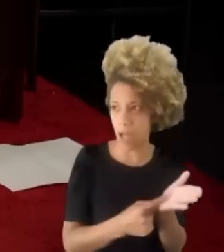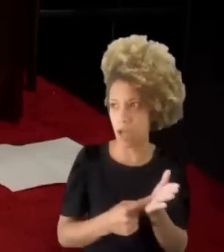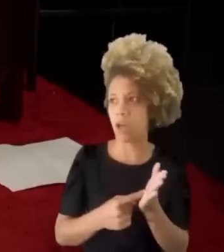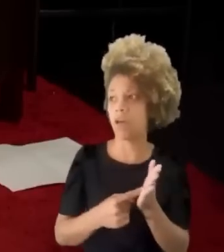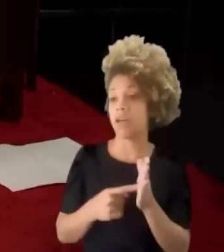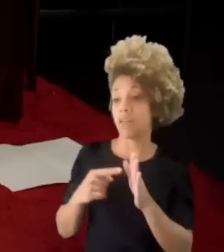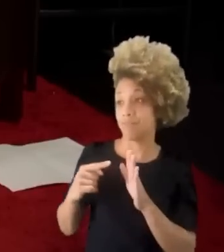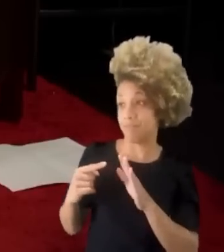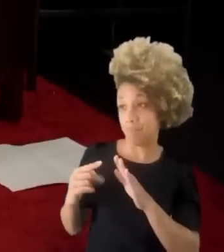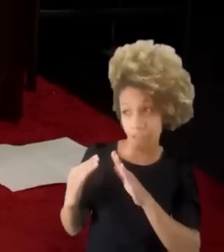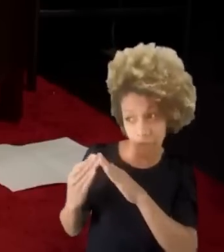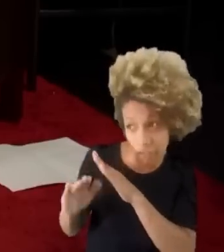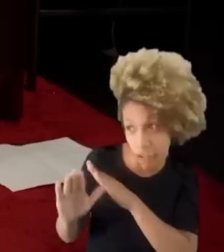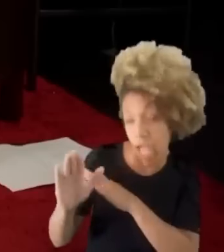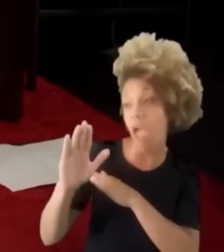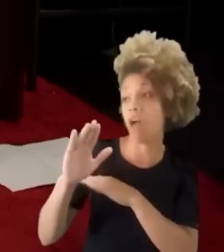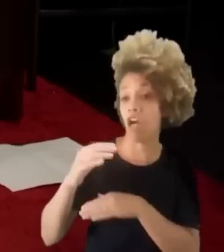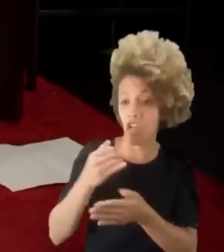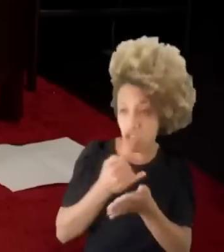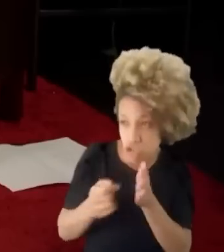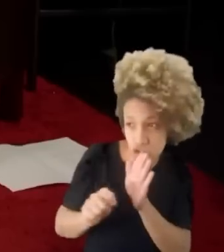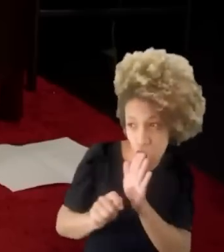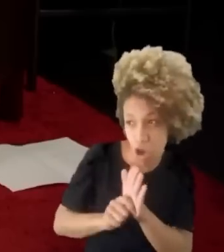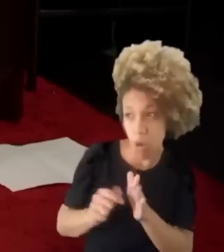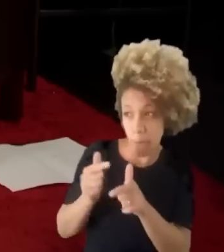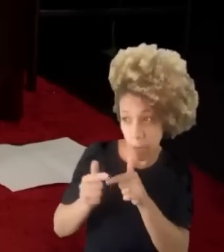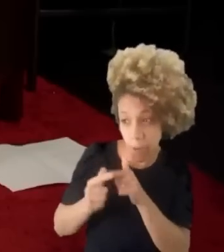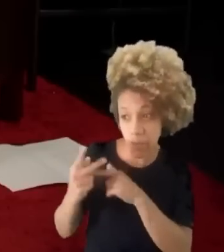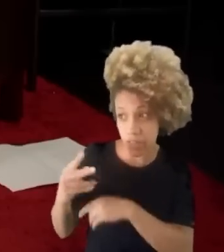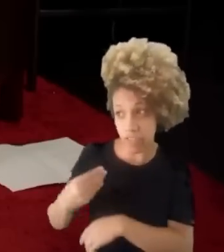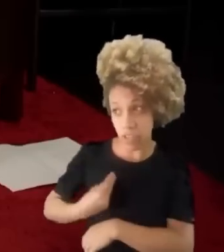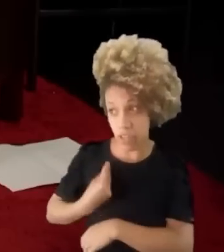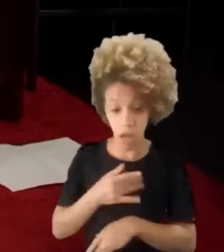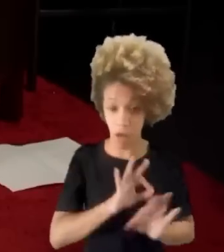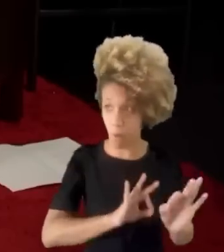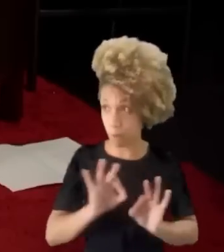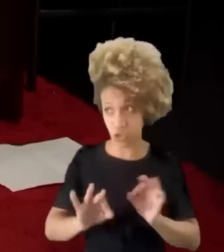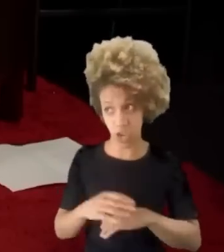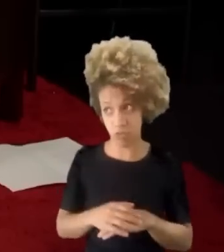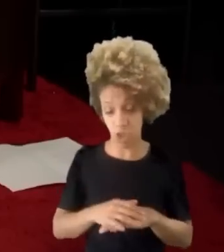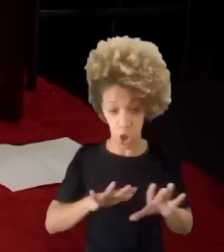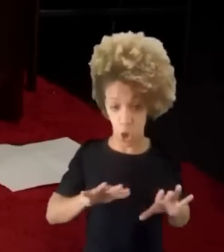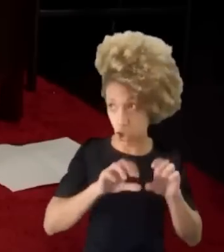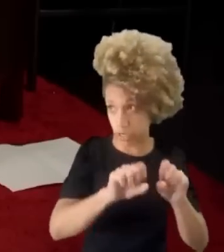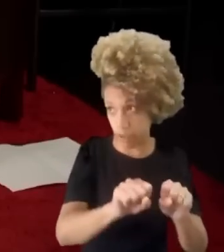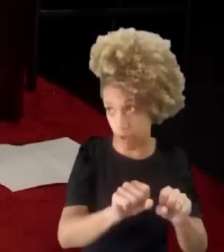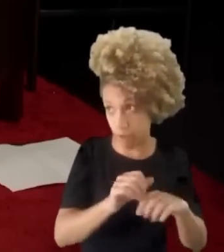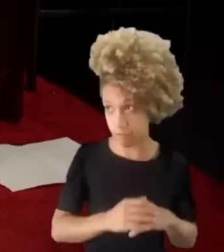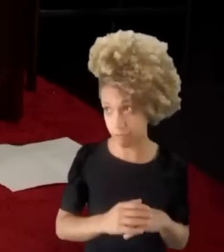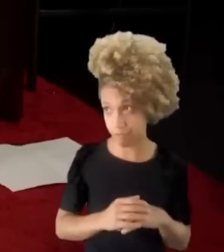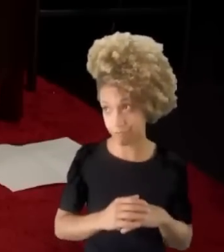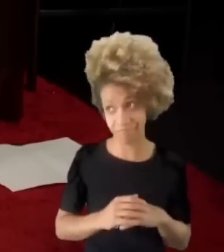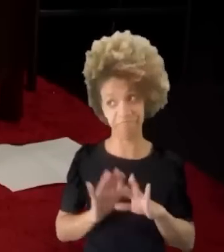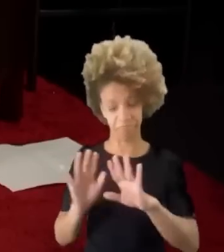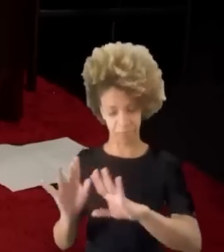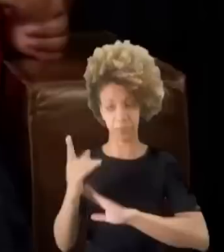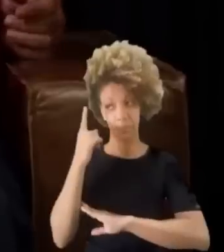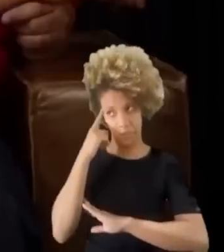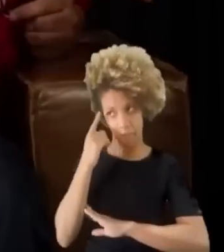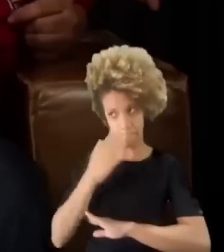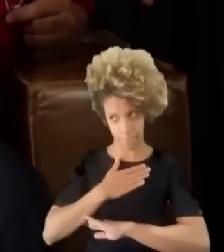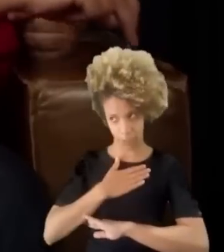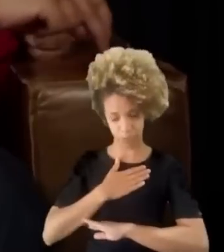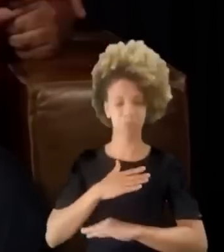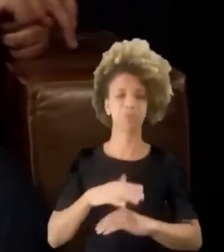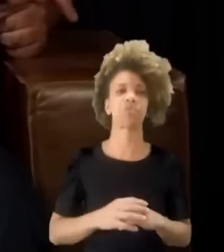toda a tragédia da vila dela toda favela toda droga todo o problema da vida dela é um projeto colonialista é porque assim ó